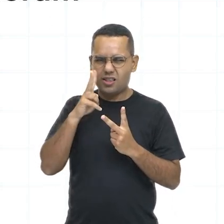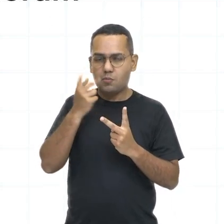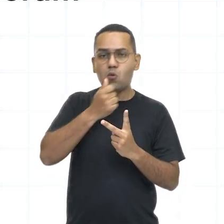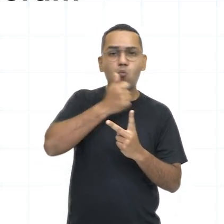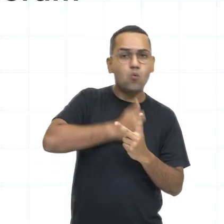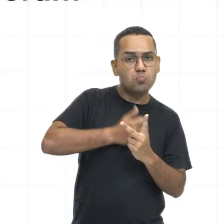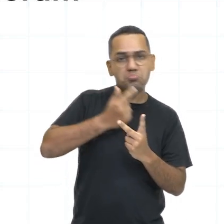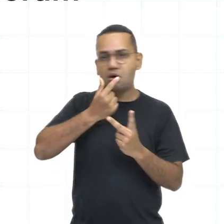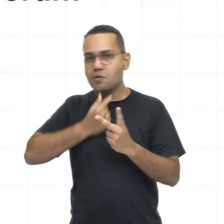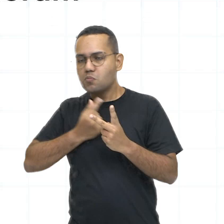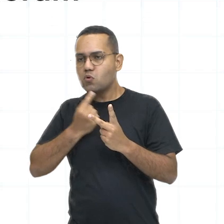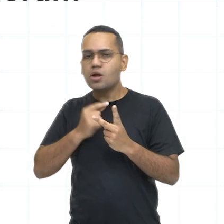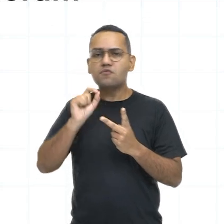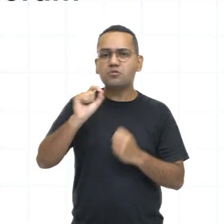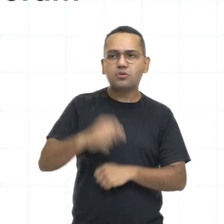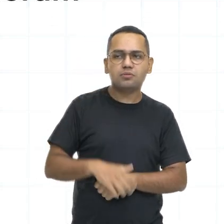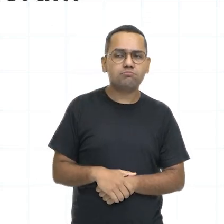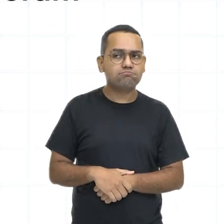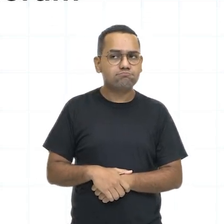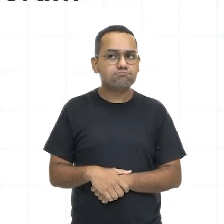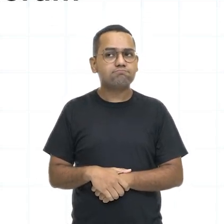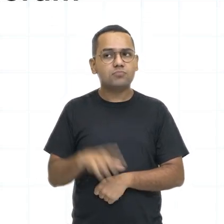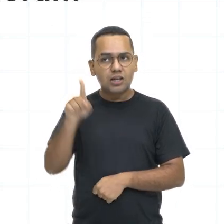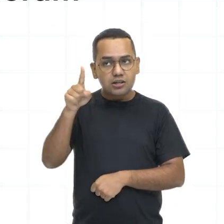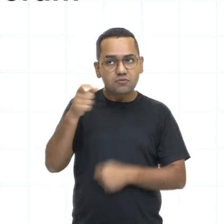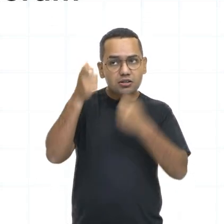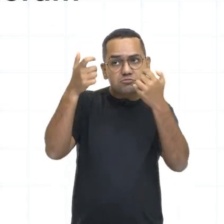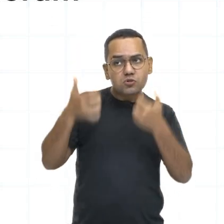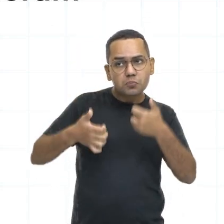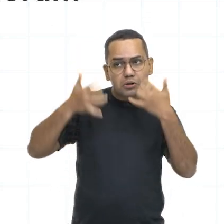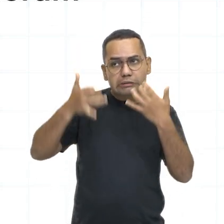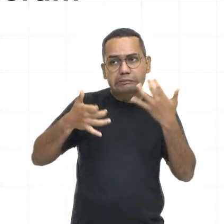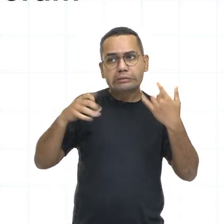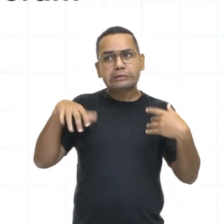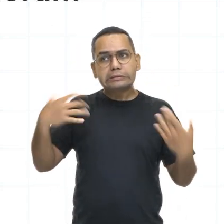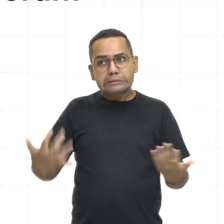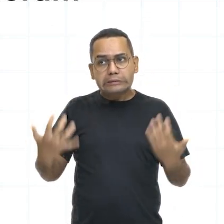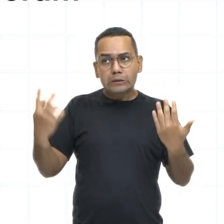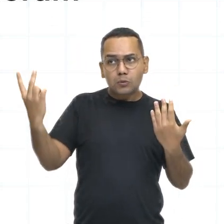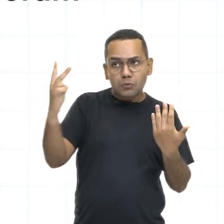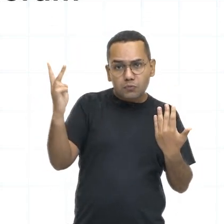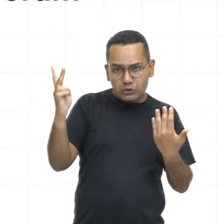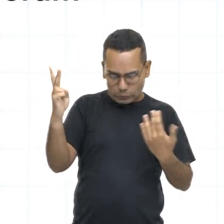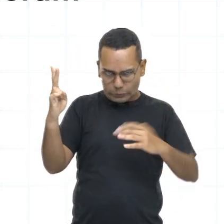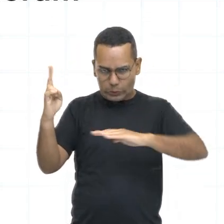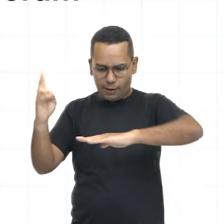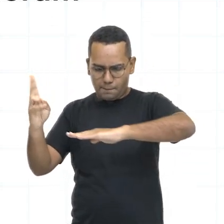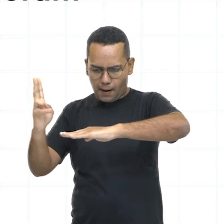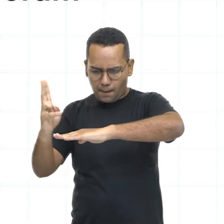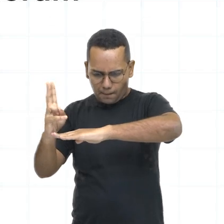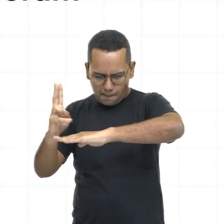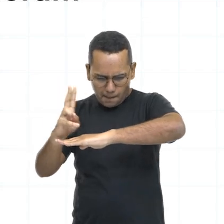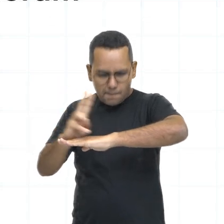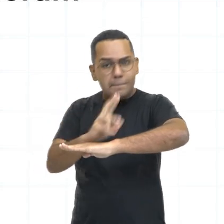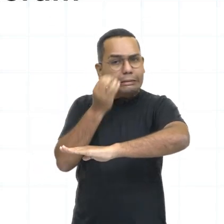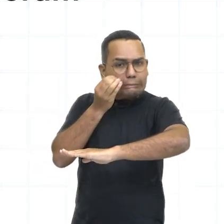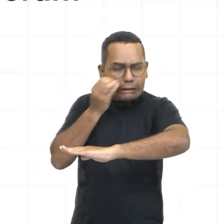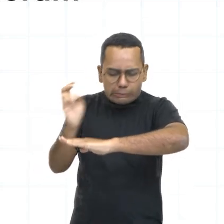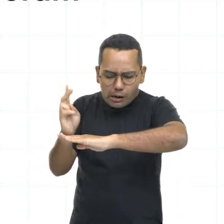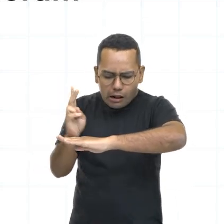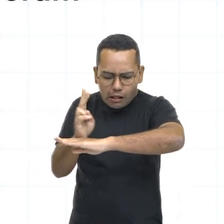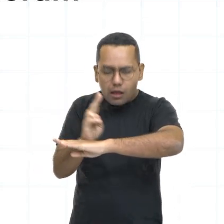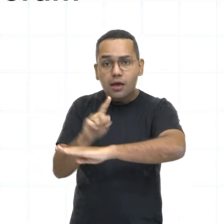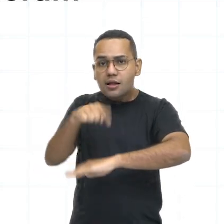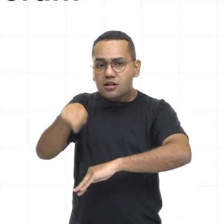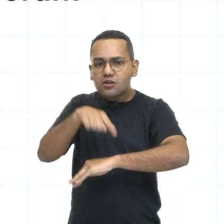Então, no final, eles vão falar se realmente esses dois professores, o professor Rodrigo e o Paulo, eles tiveram